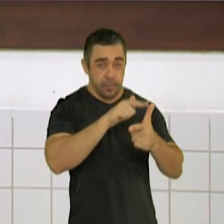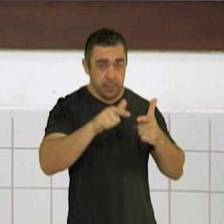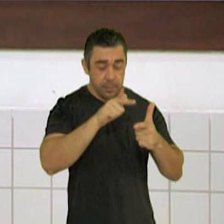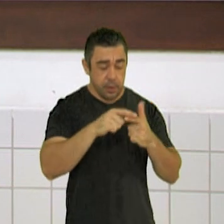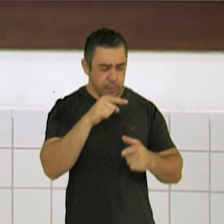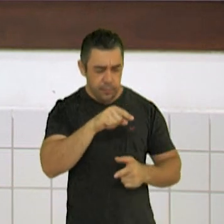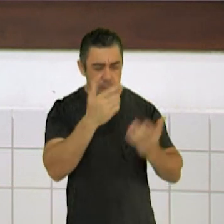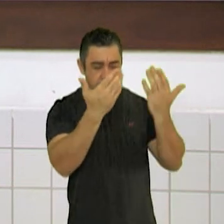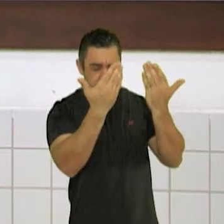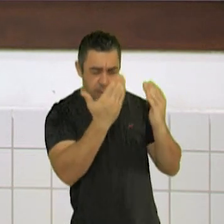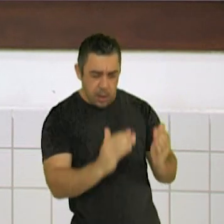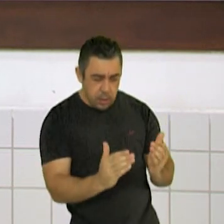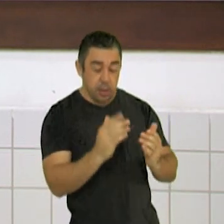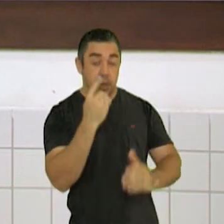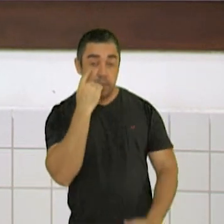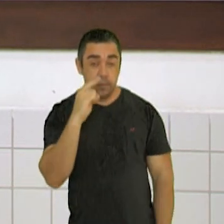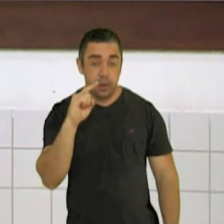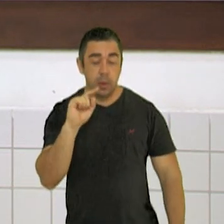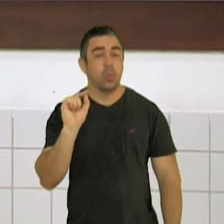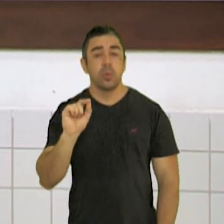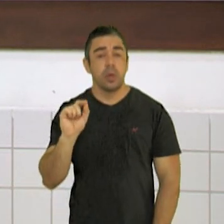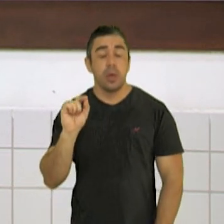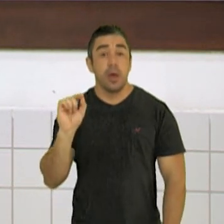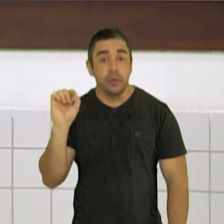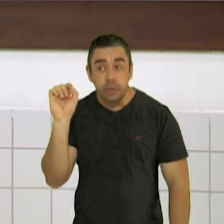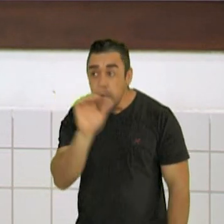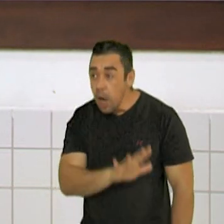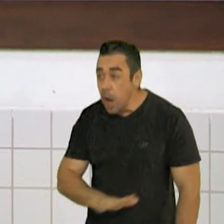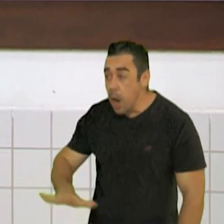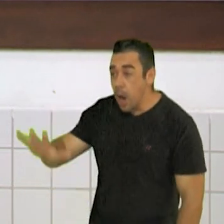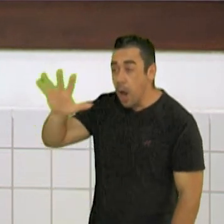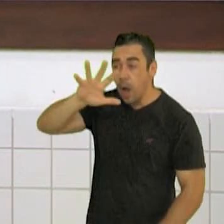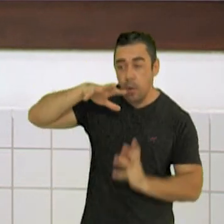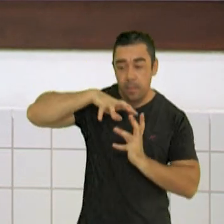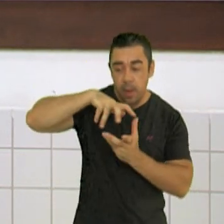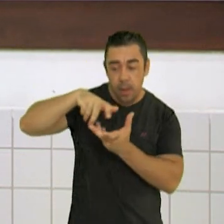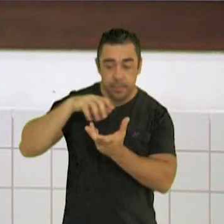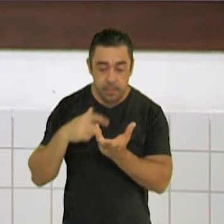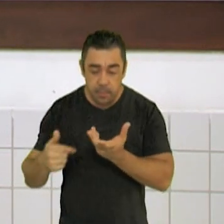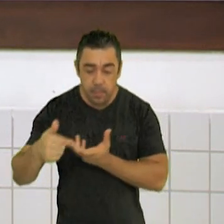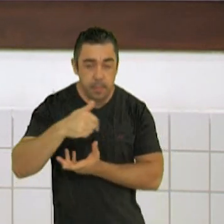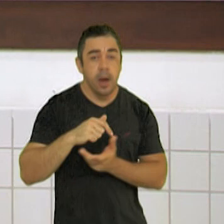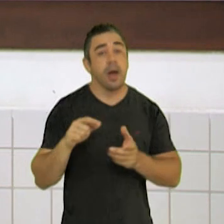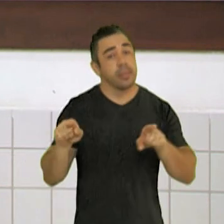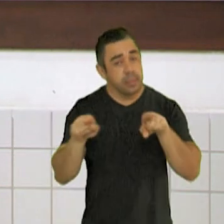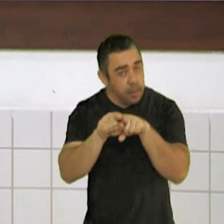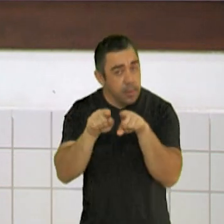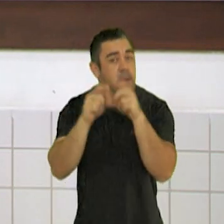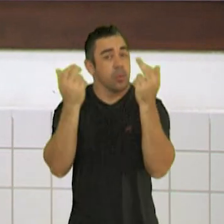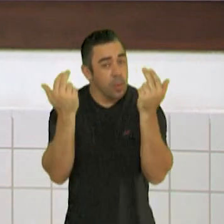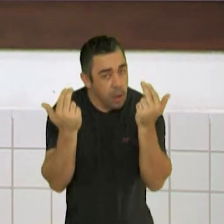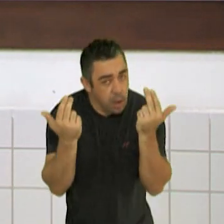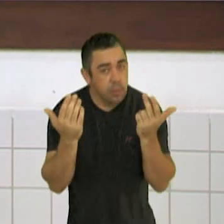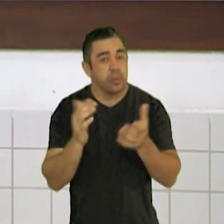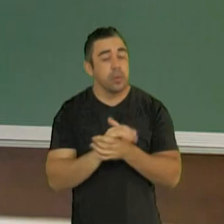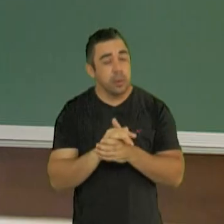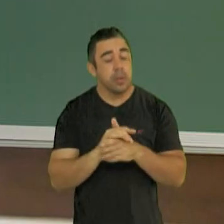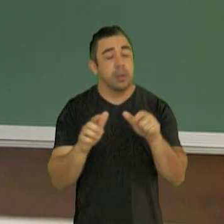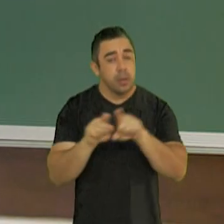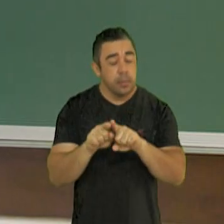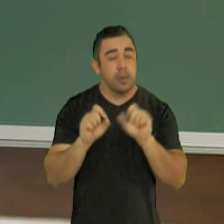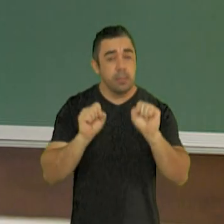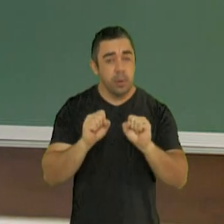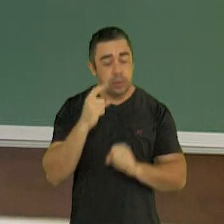essas análises e considerar que globalmente isso também pode acontecer em outros lugares do mundo. Como também posso, a